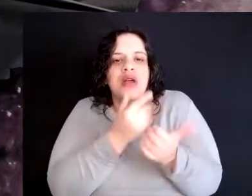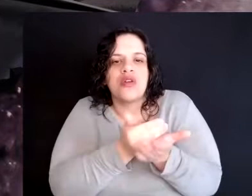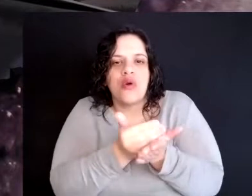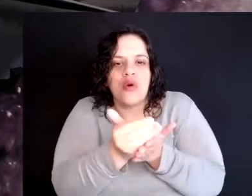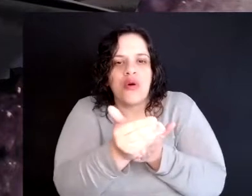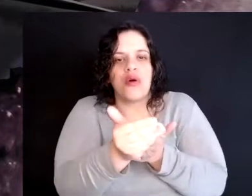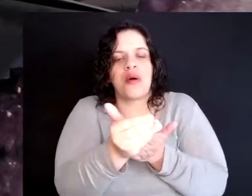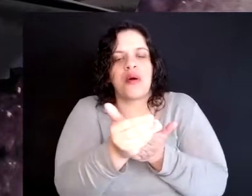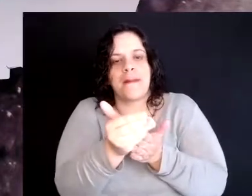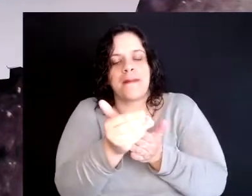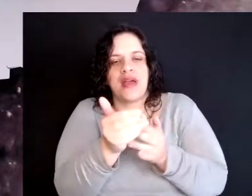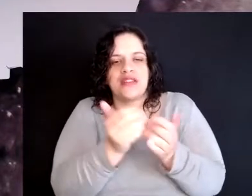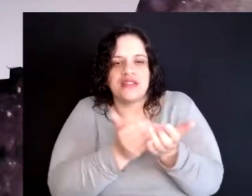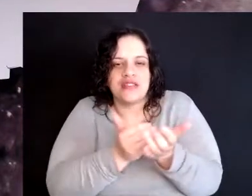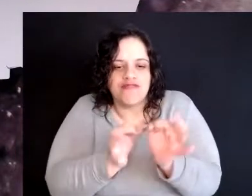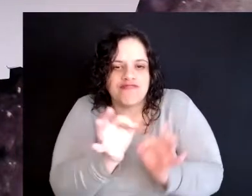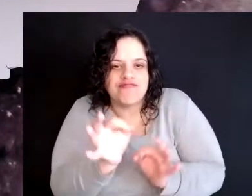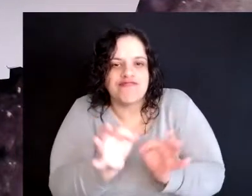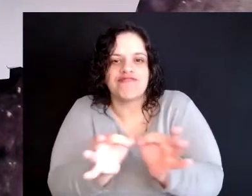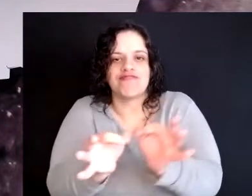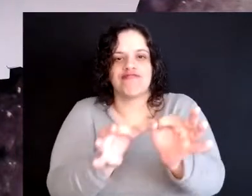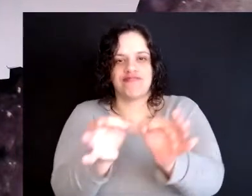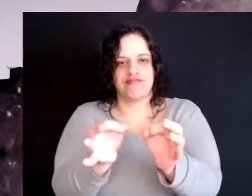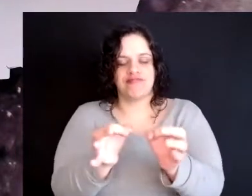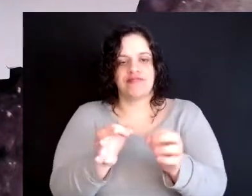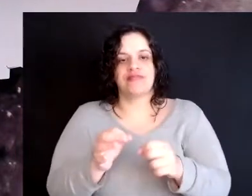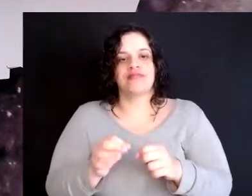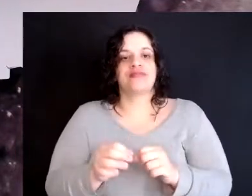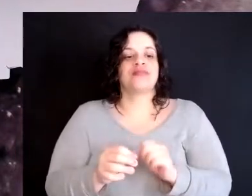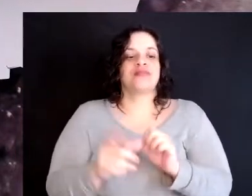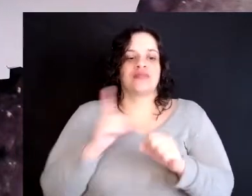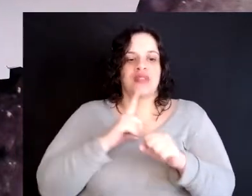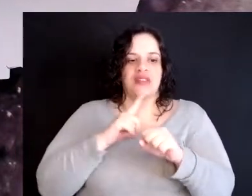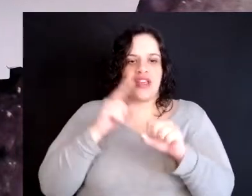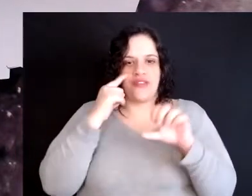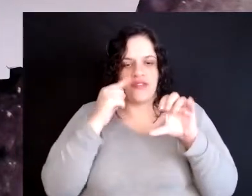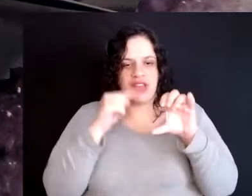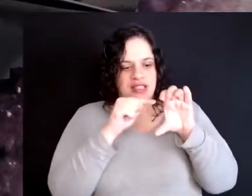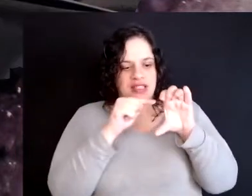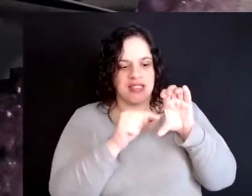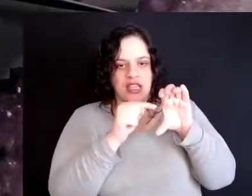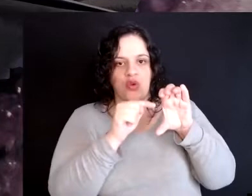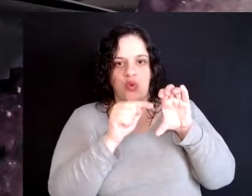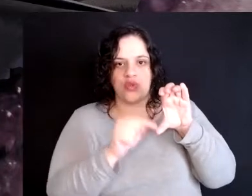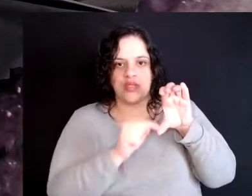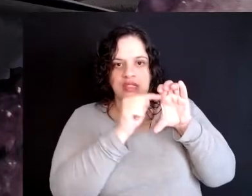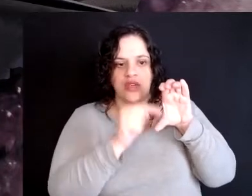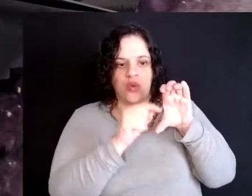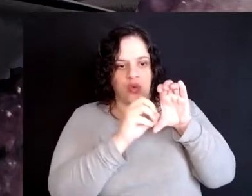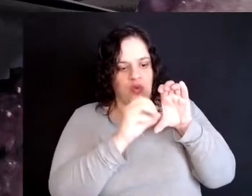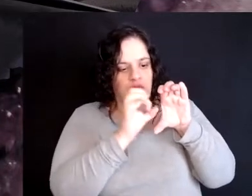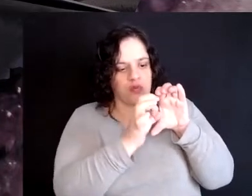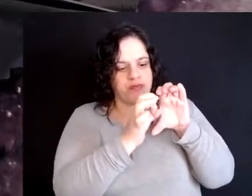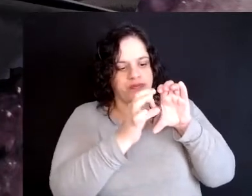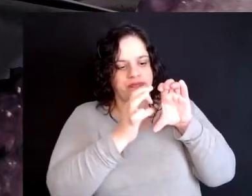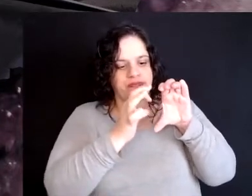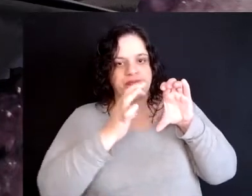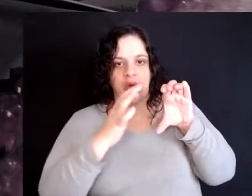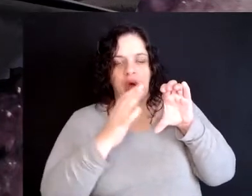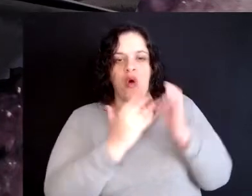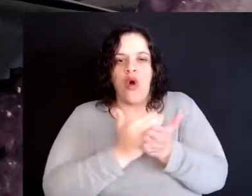Esses círculos concêntricos que vocês veem aqui simbolizam esse princípio da ordem. E um princípio da ordem que